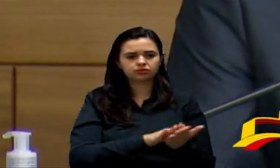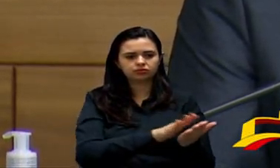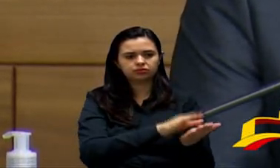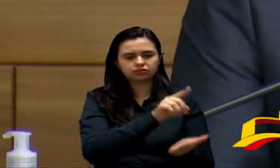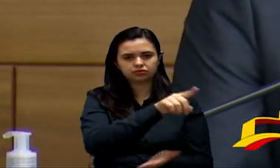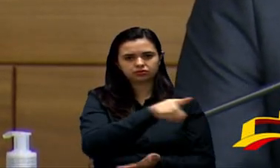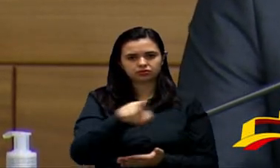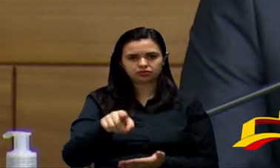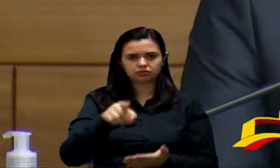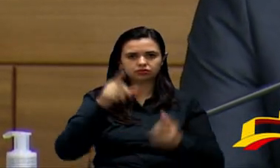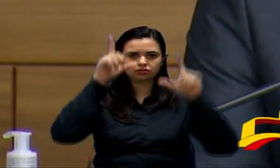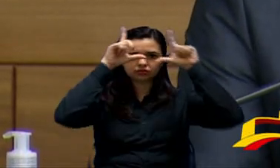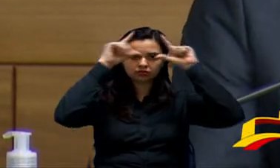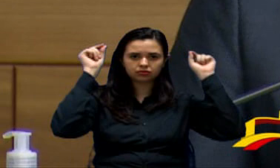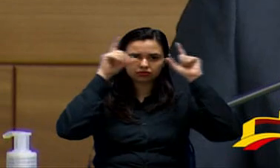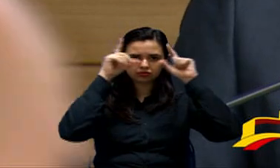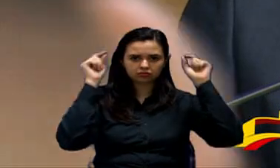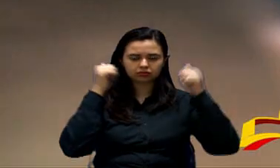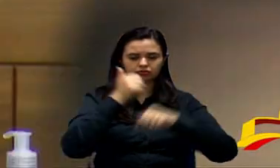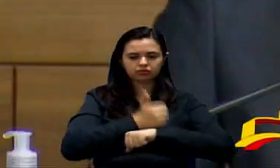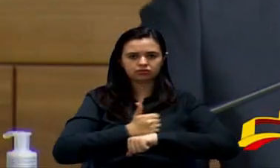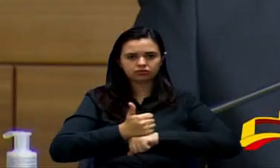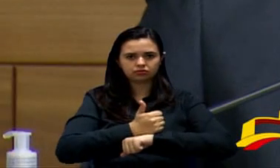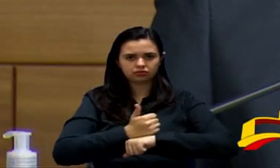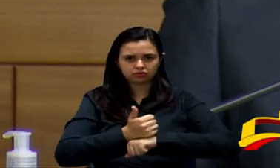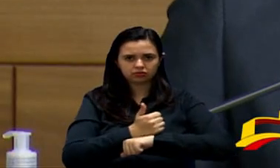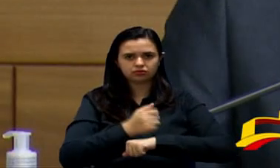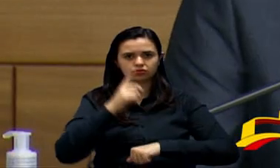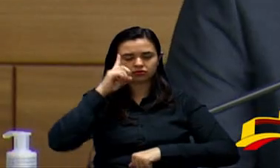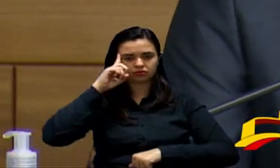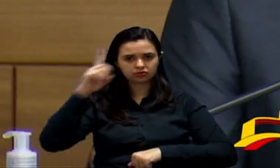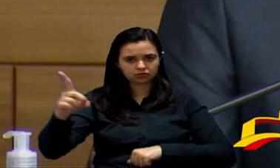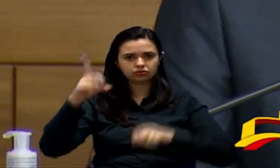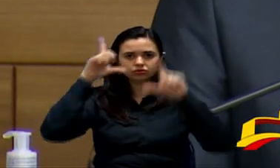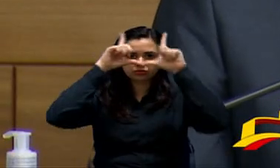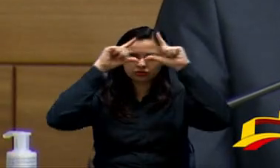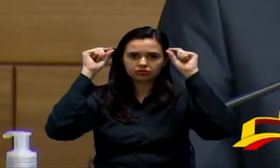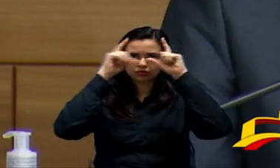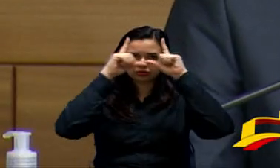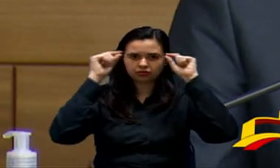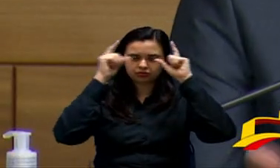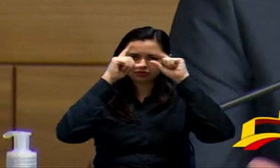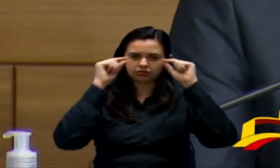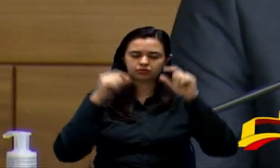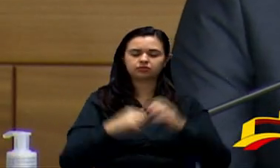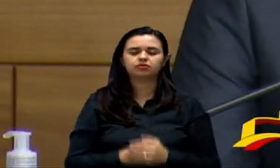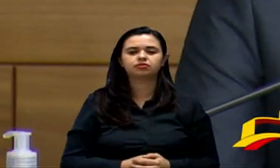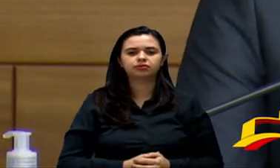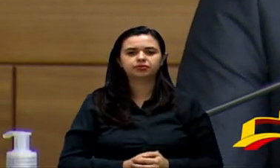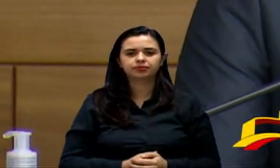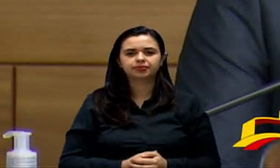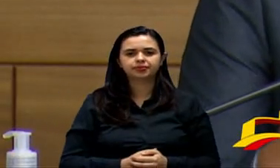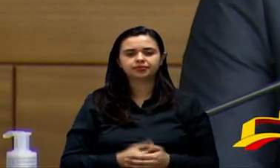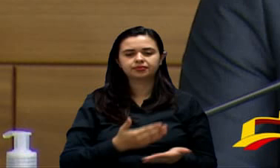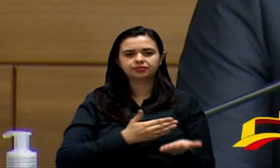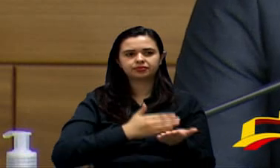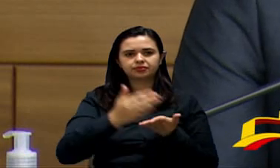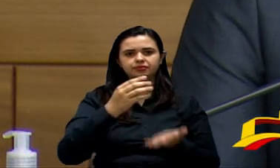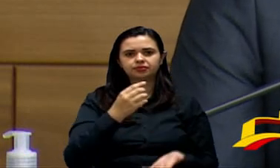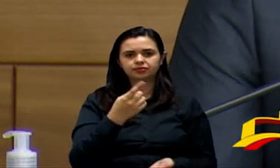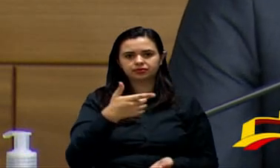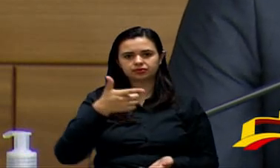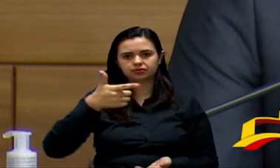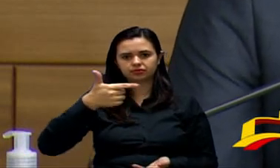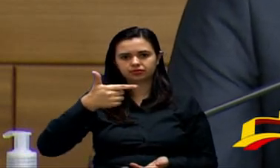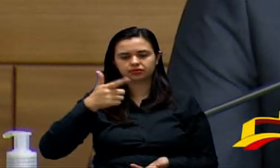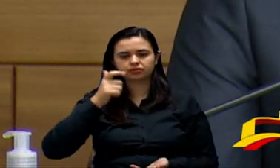na área da enfermagem, como comemoração ao Dia da Enfermagem do Enfermeiro, no caso vai ocorrer no dia 12 de maio. Assino também